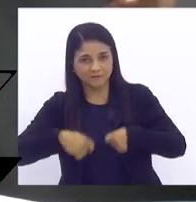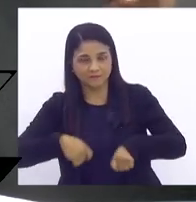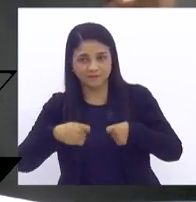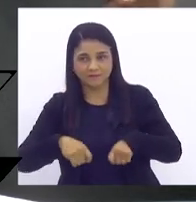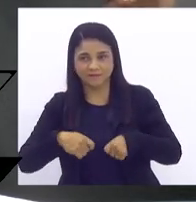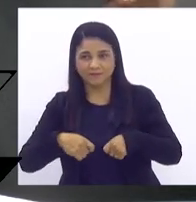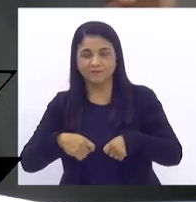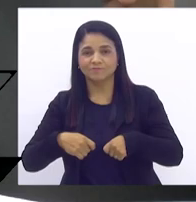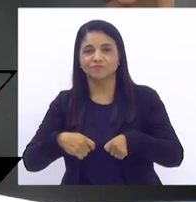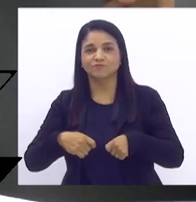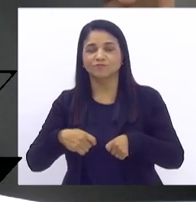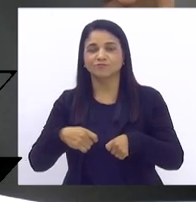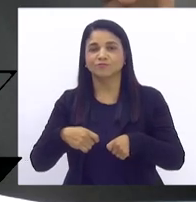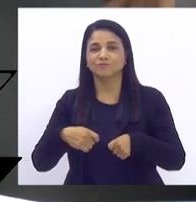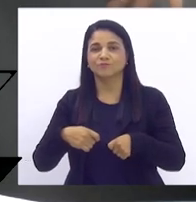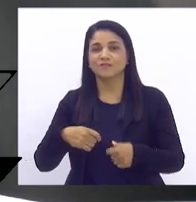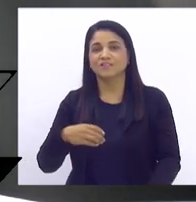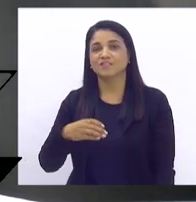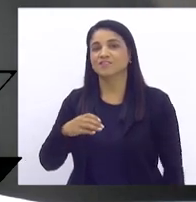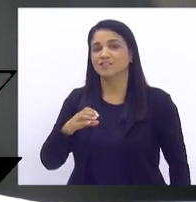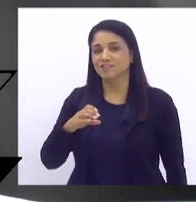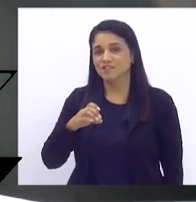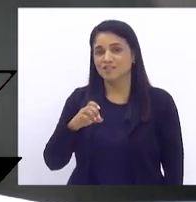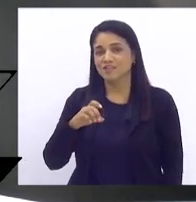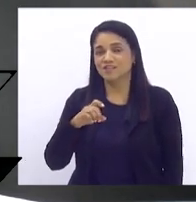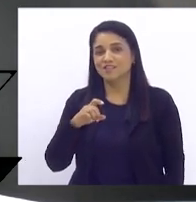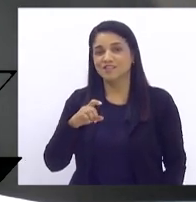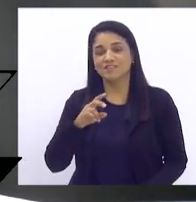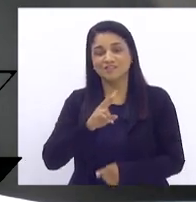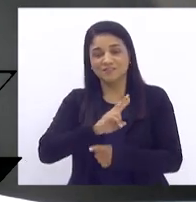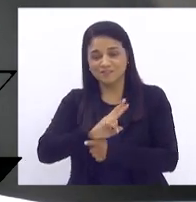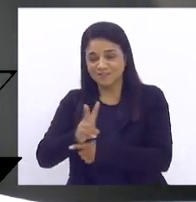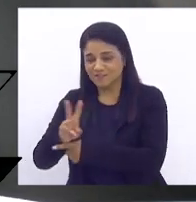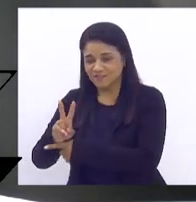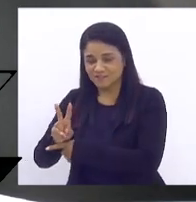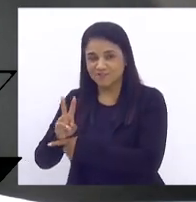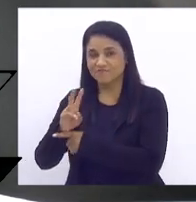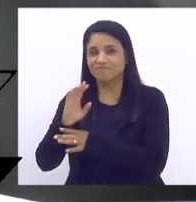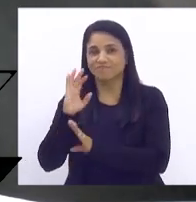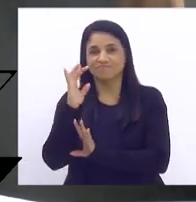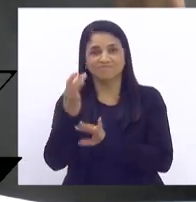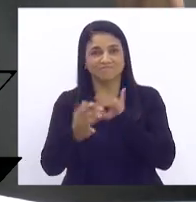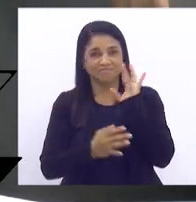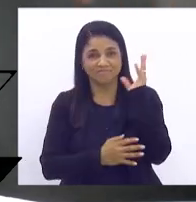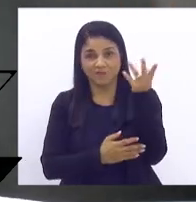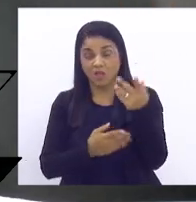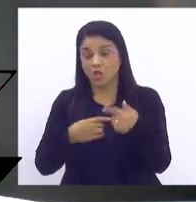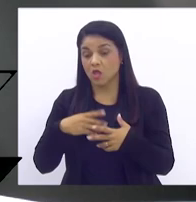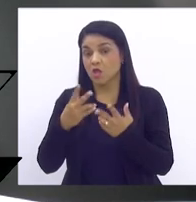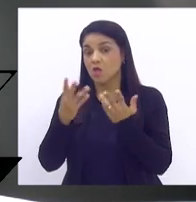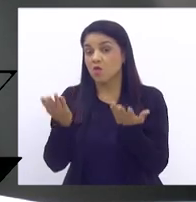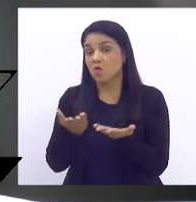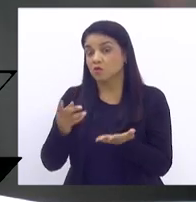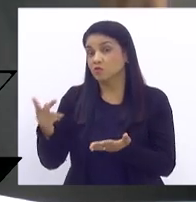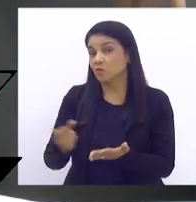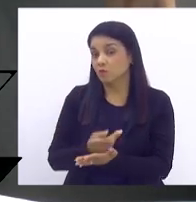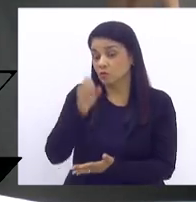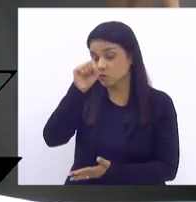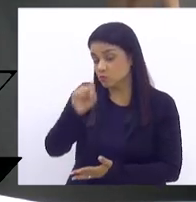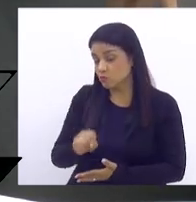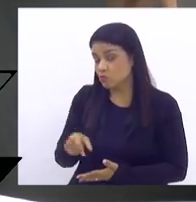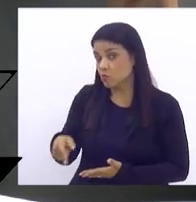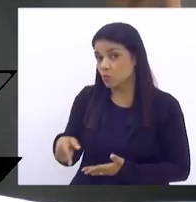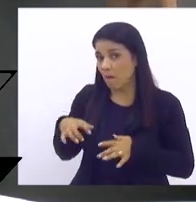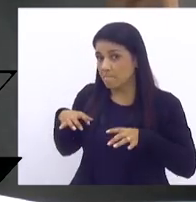xiitas ambientais. É só ver o que está acontecendo no Sul no dia de hoje e o que nos espera.